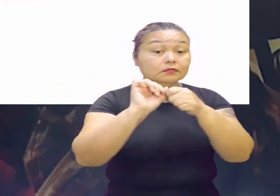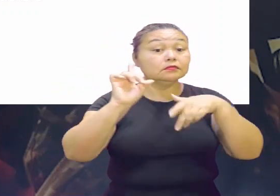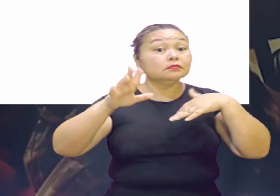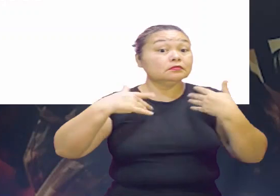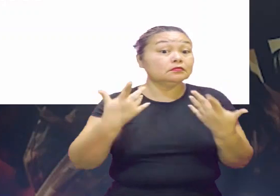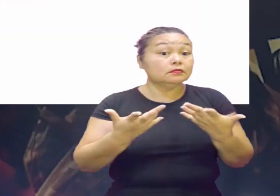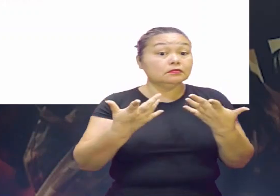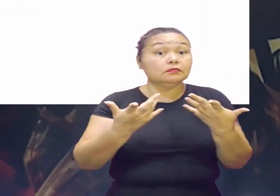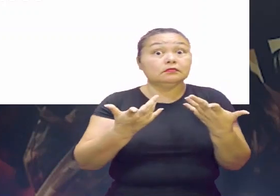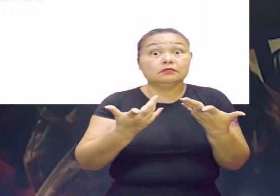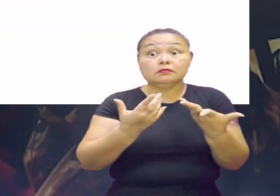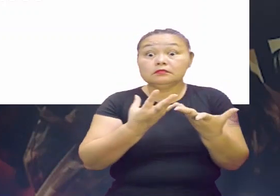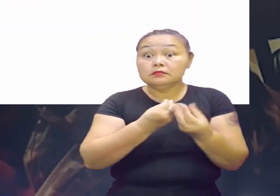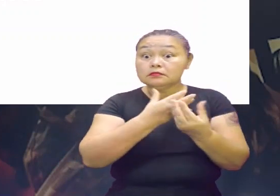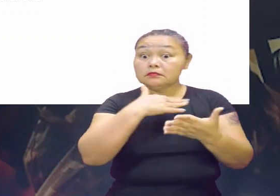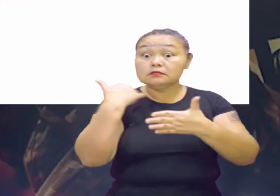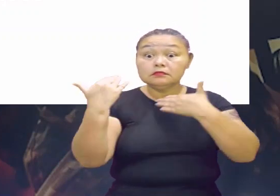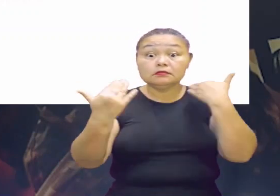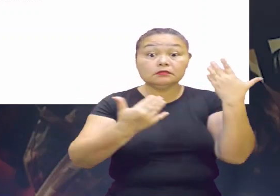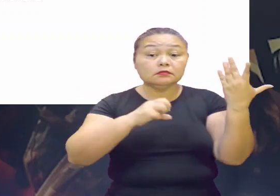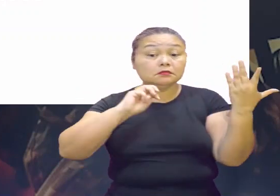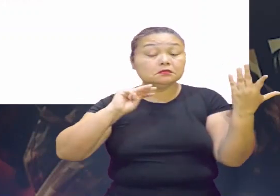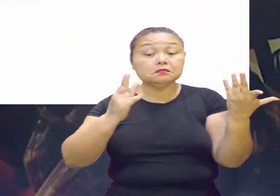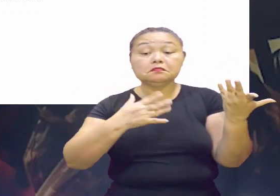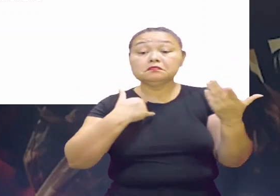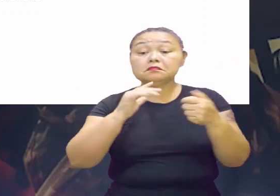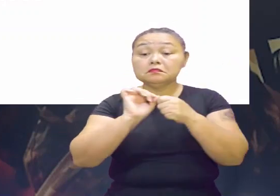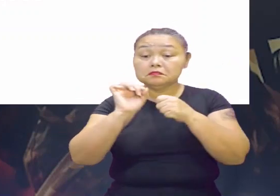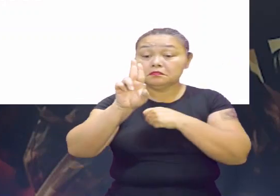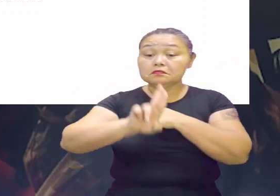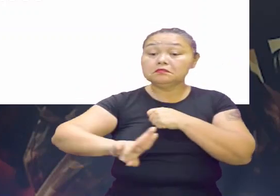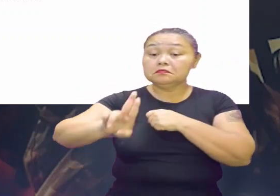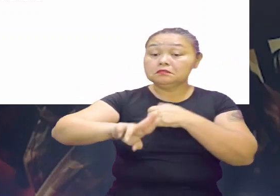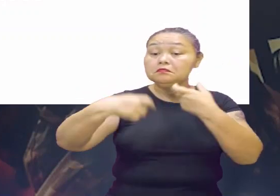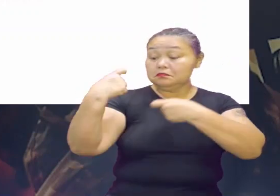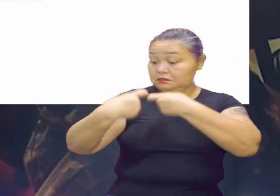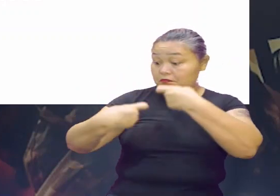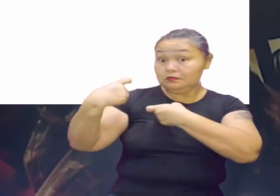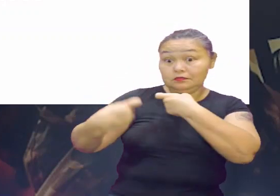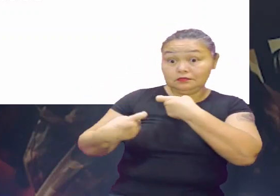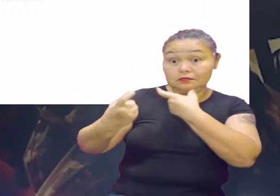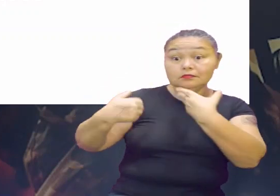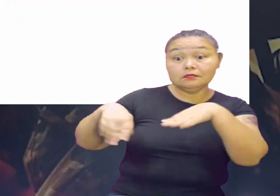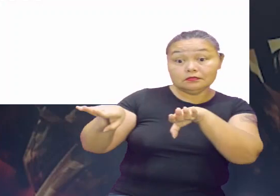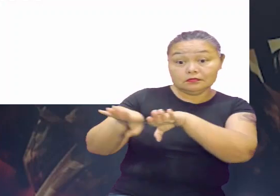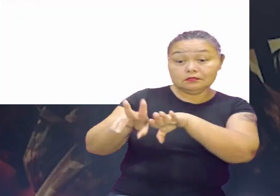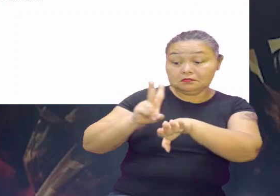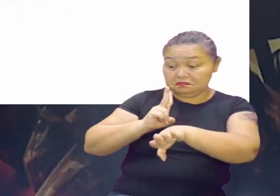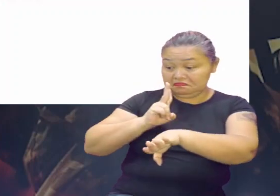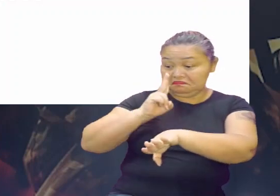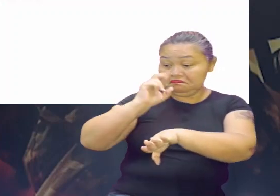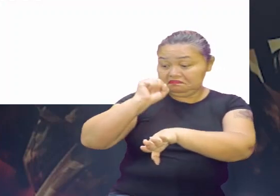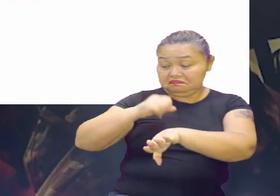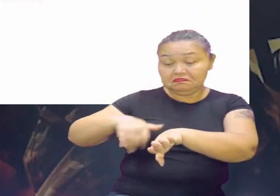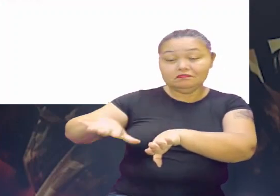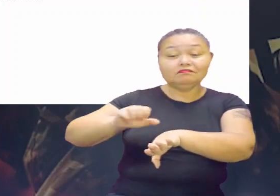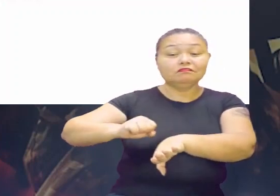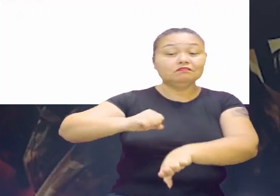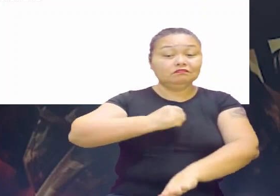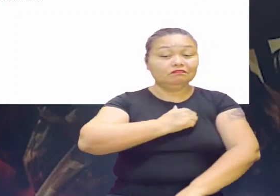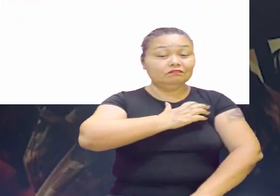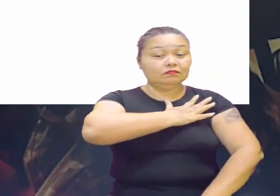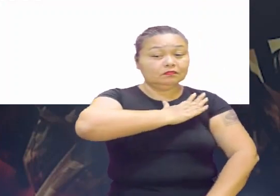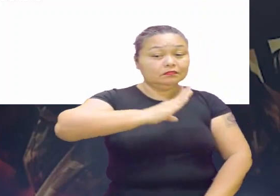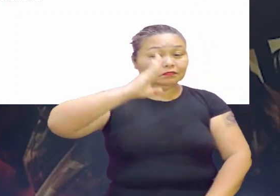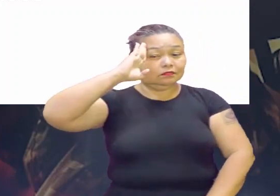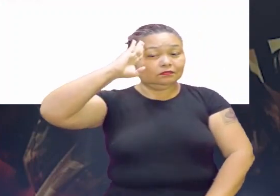olha só, milhares de escravos foram utilizados na guerra também, tá bom? Para fortalecer o nosso exército.